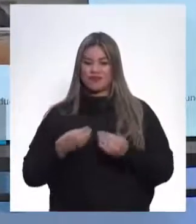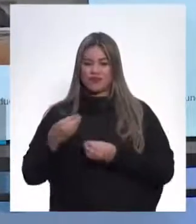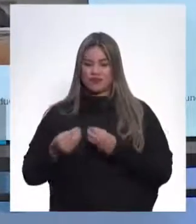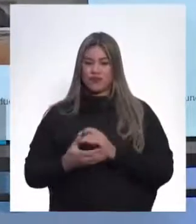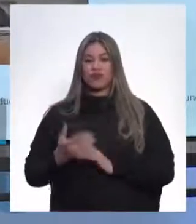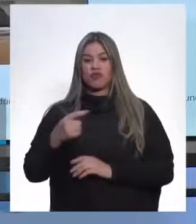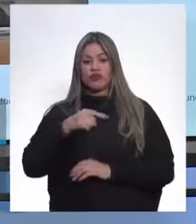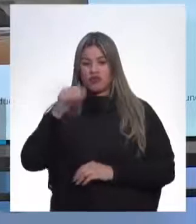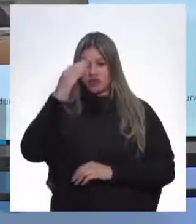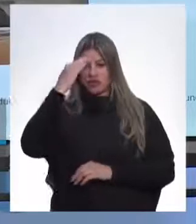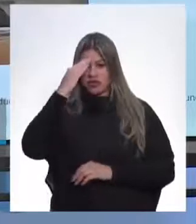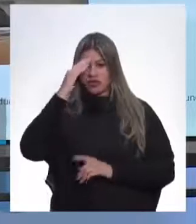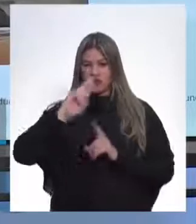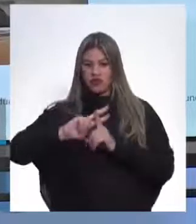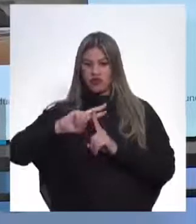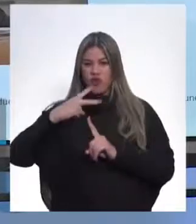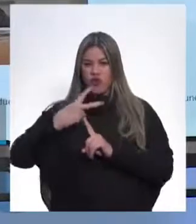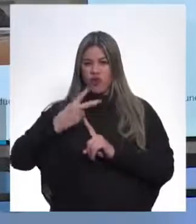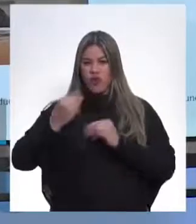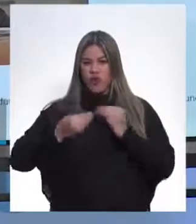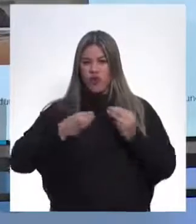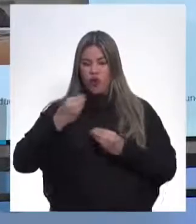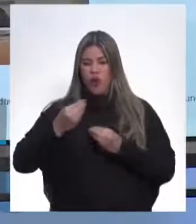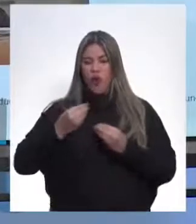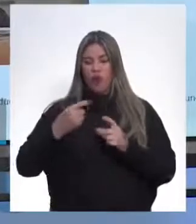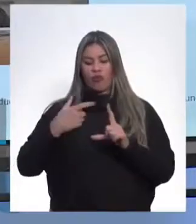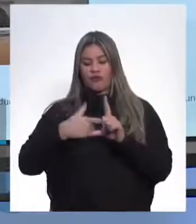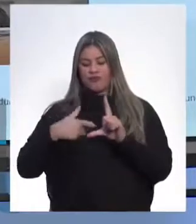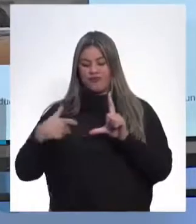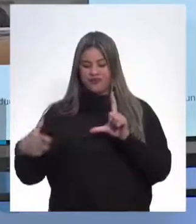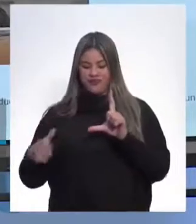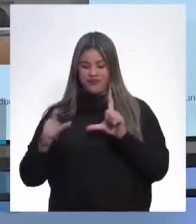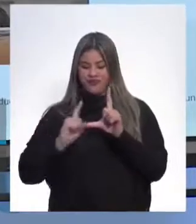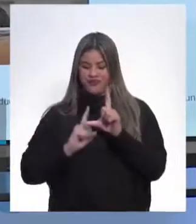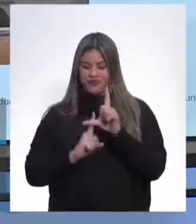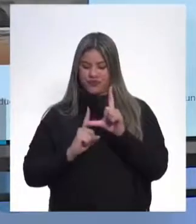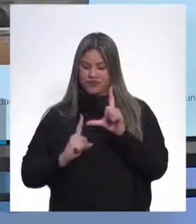Entenderam essa relação do dobro? Olhei o valor de x,